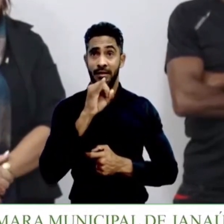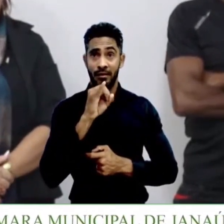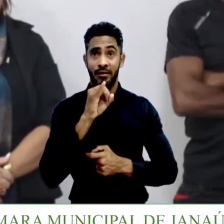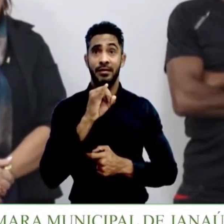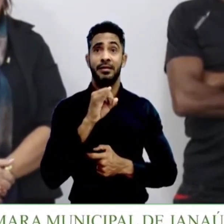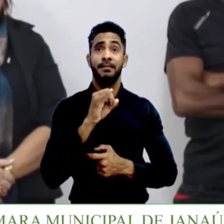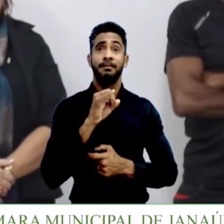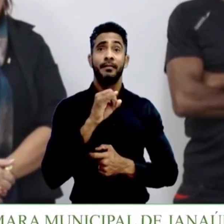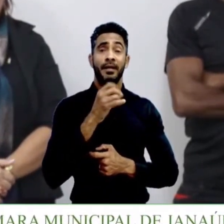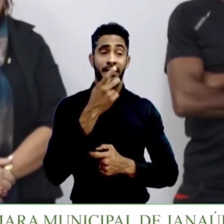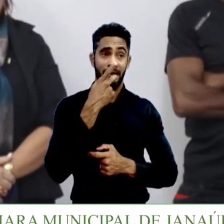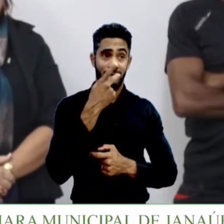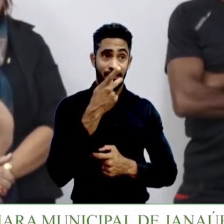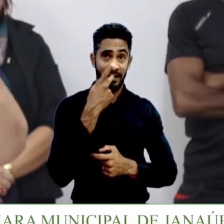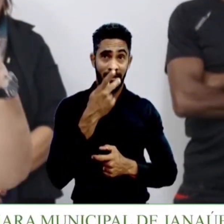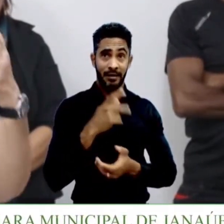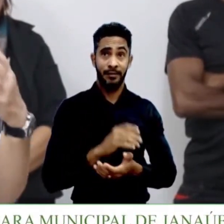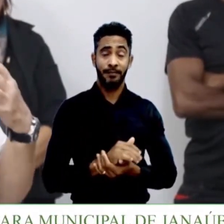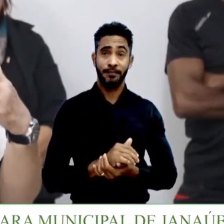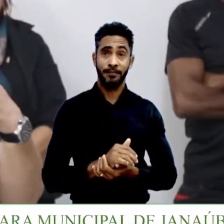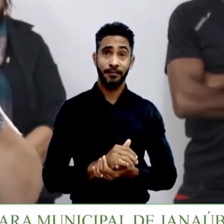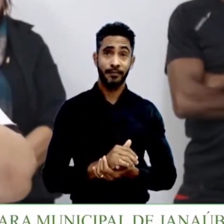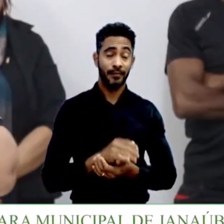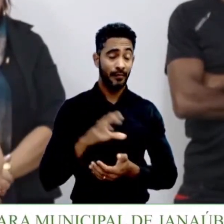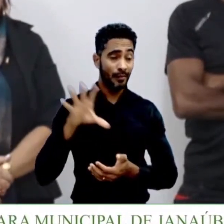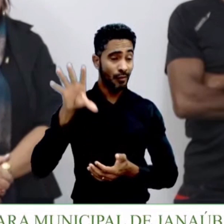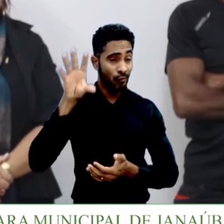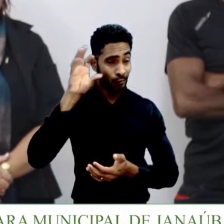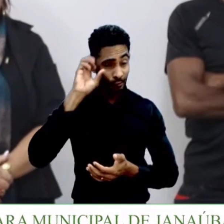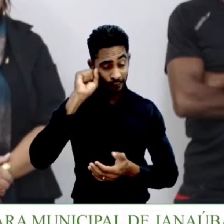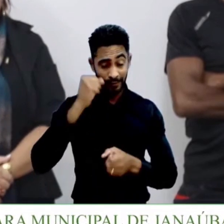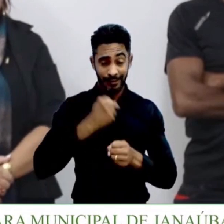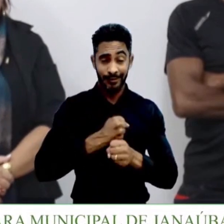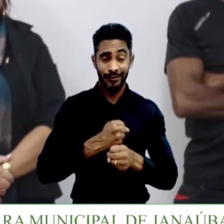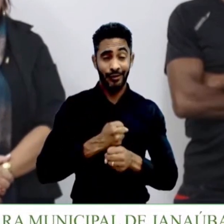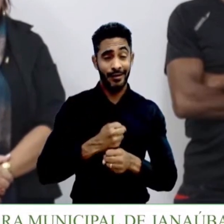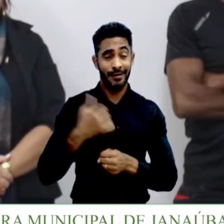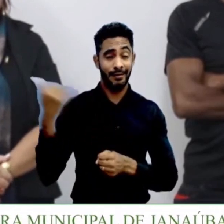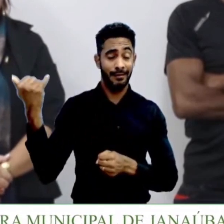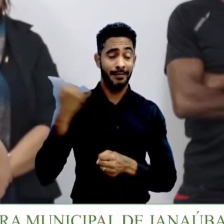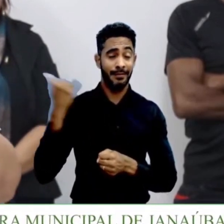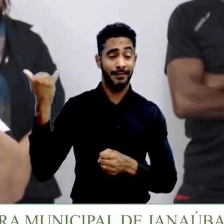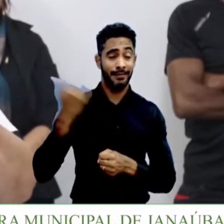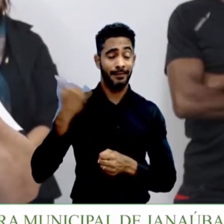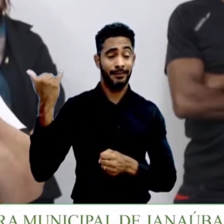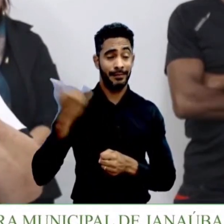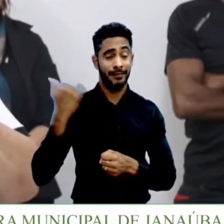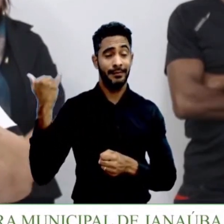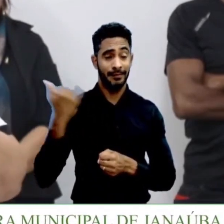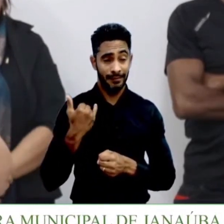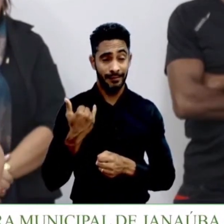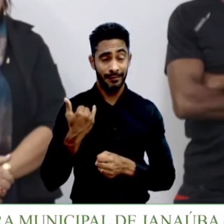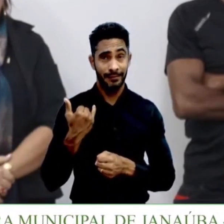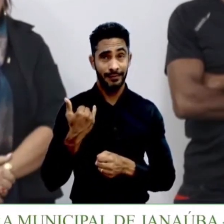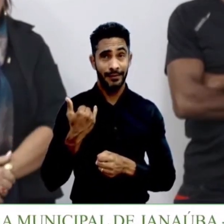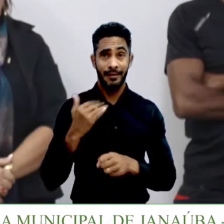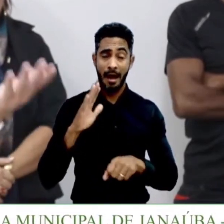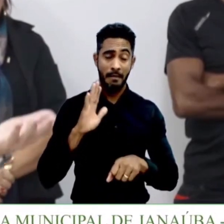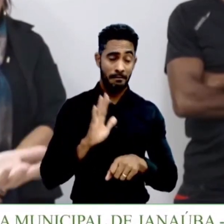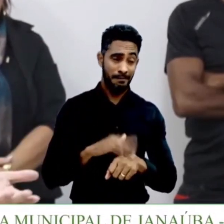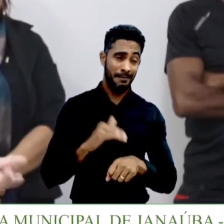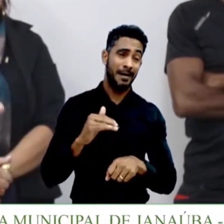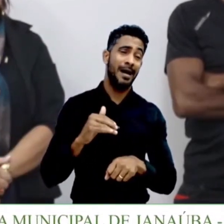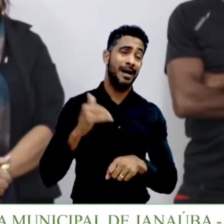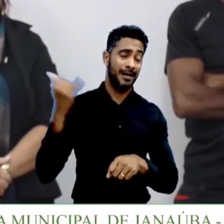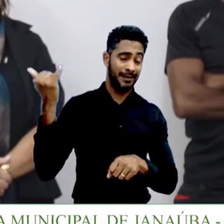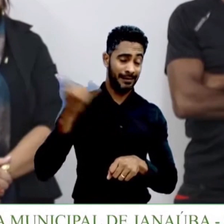igual vocês estão escutando, é o que eu escuto há 2 anos, né? Mas é mais, né? Porque passou